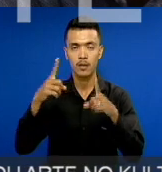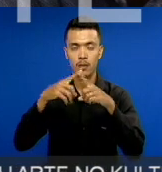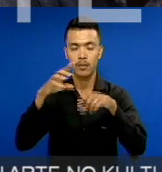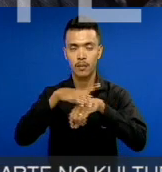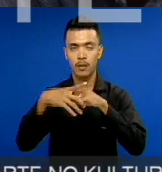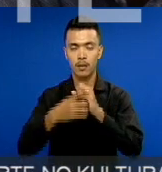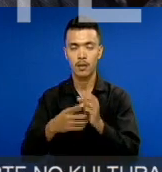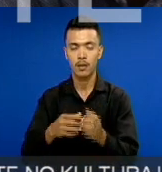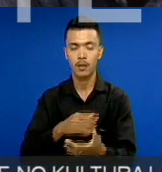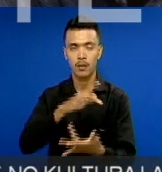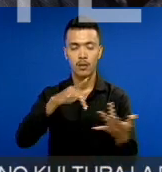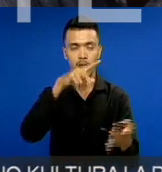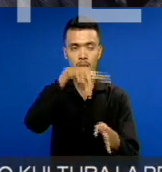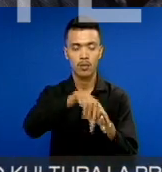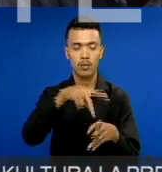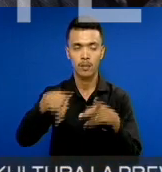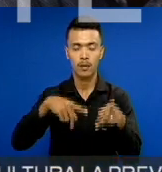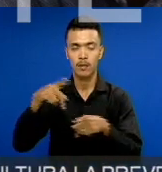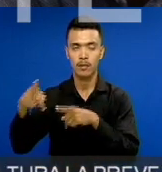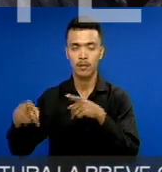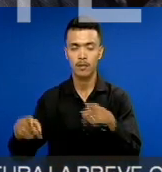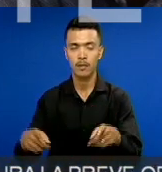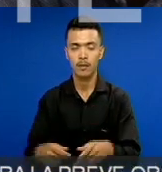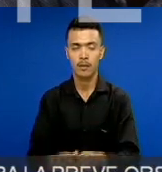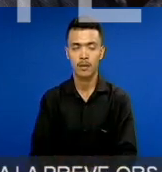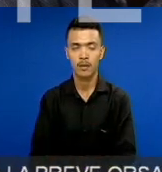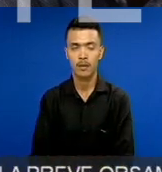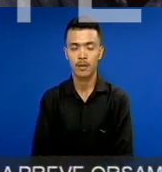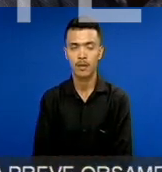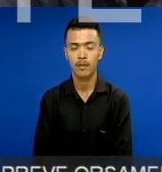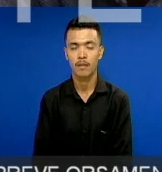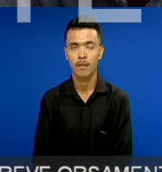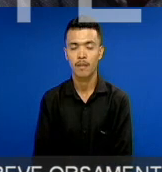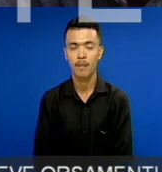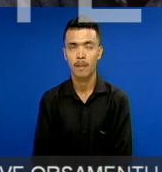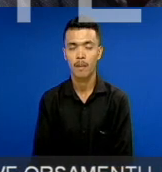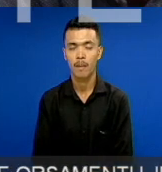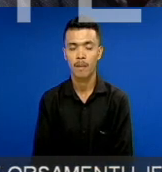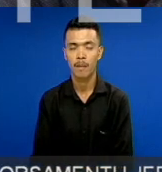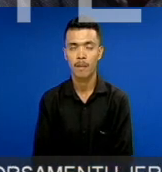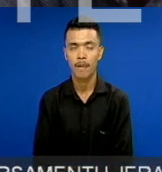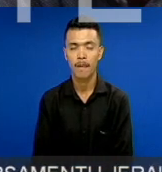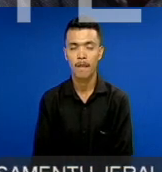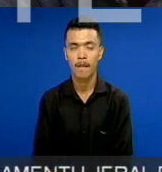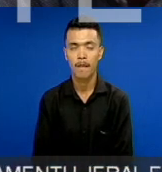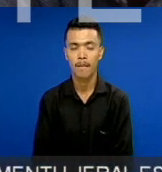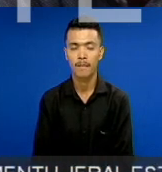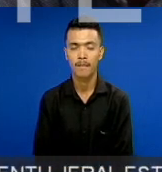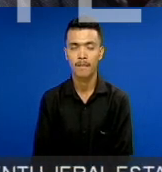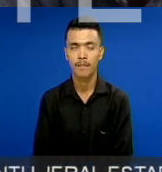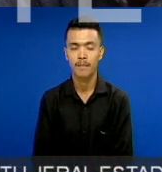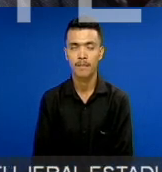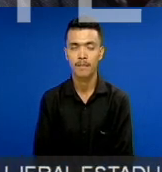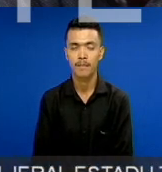ku jama tu la amin lori fal ba amina asal usul ye rezol di tu ta ba ga ma te tu man boten ye lo ne hare mata mo mo